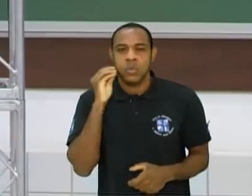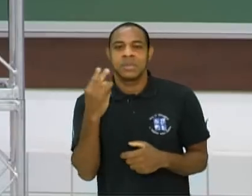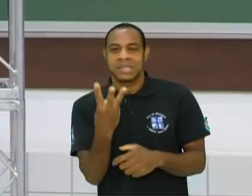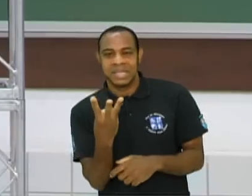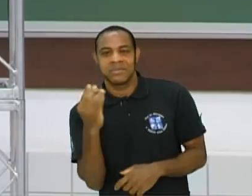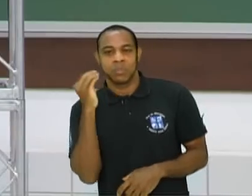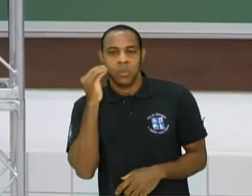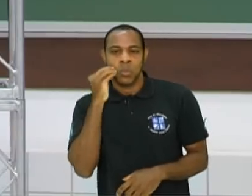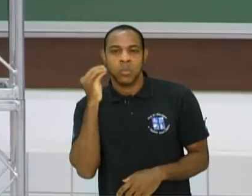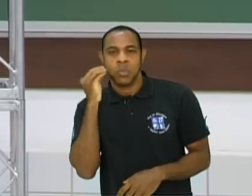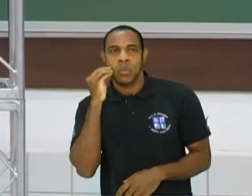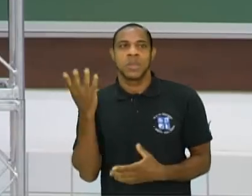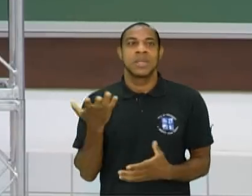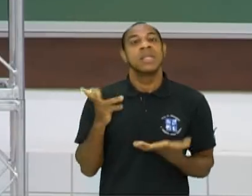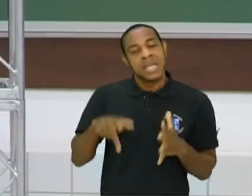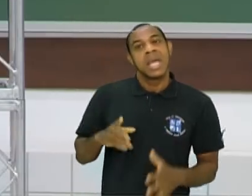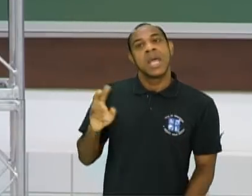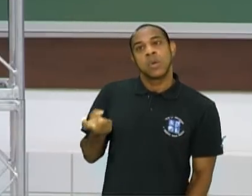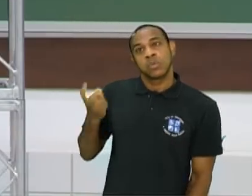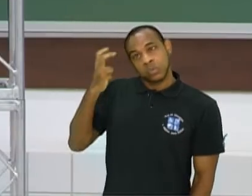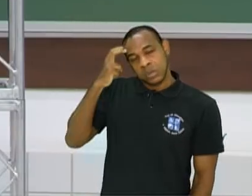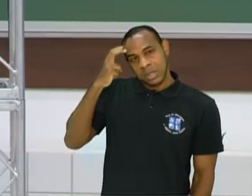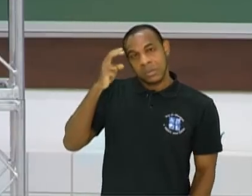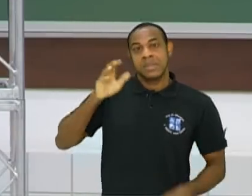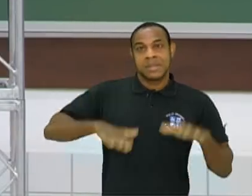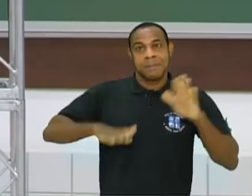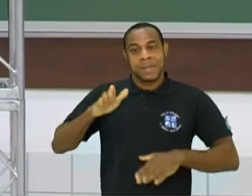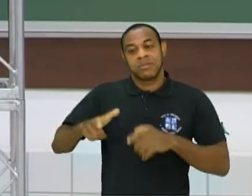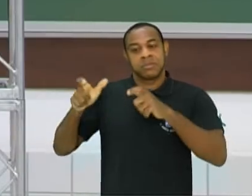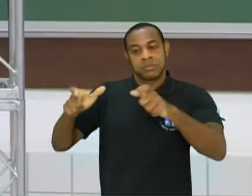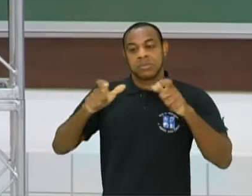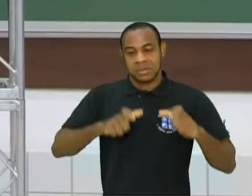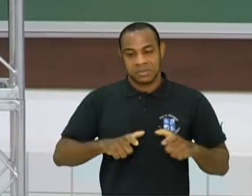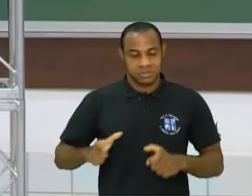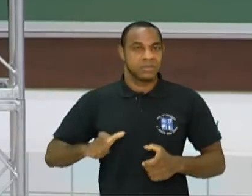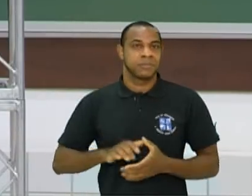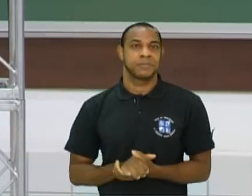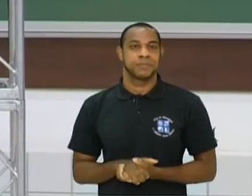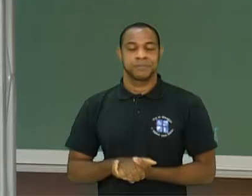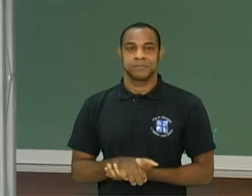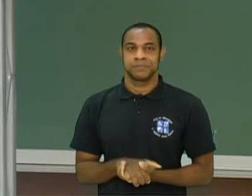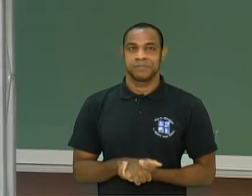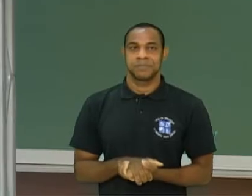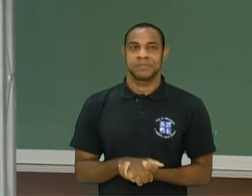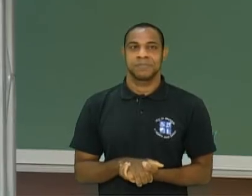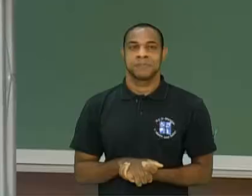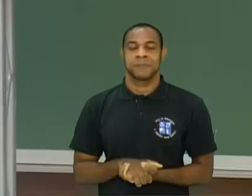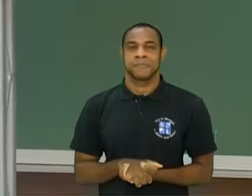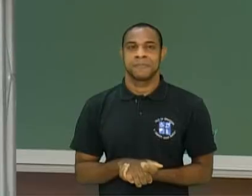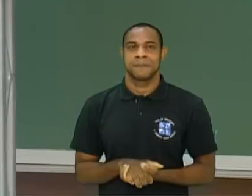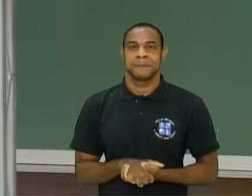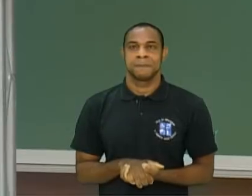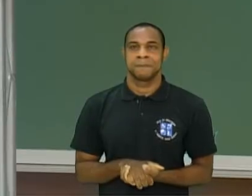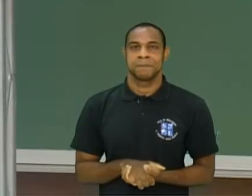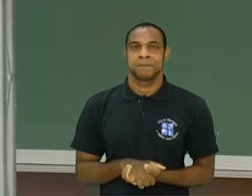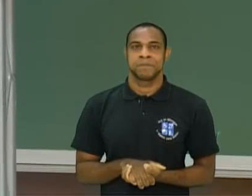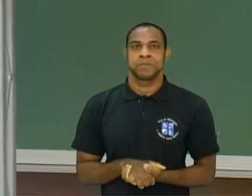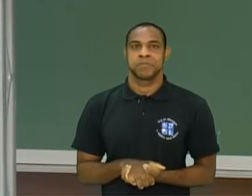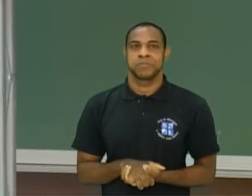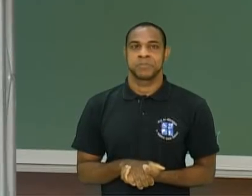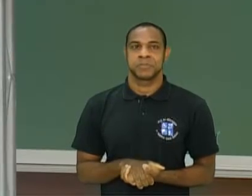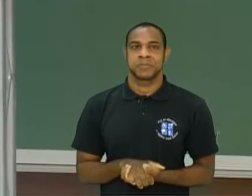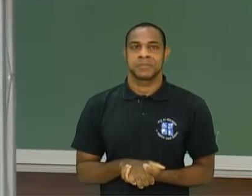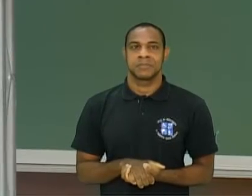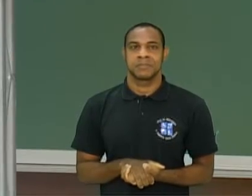Então isso é cultural, depende de cada região. In many Asian countries, it is